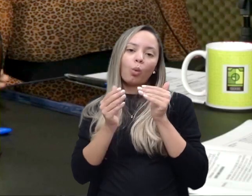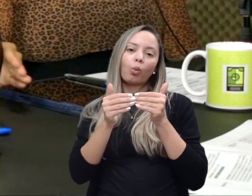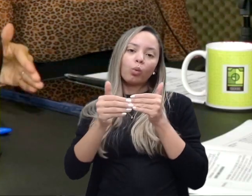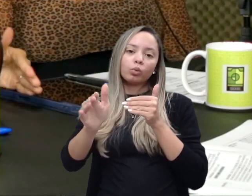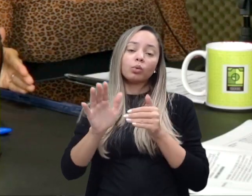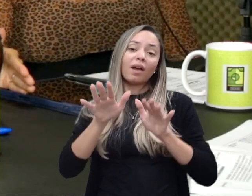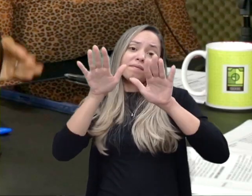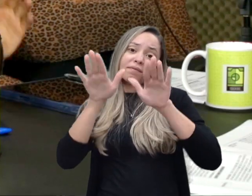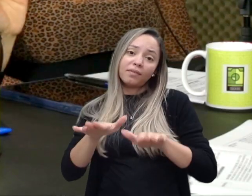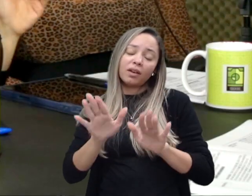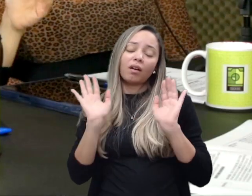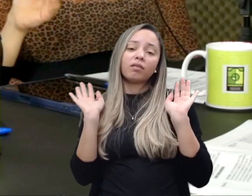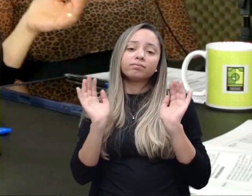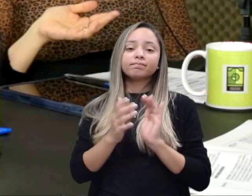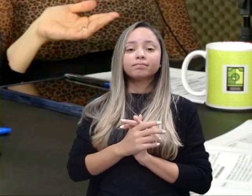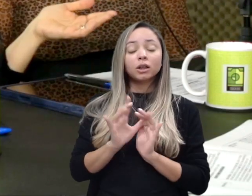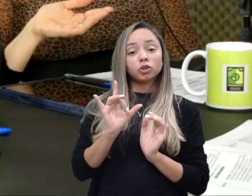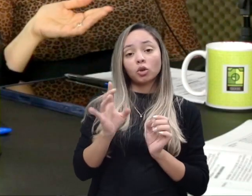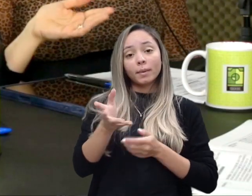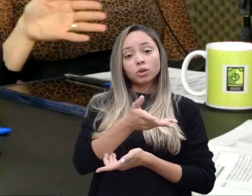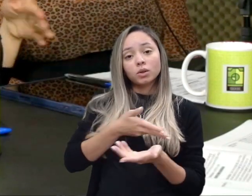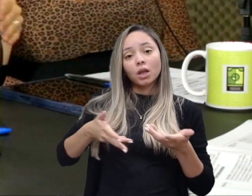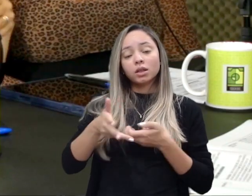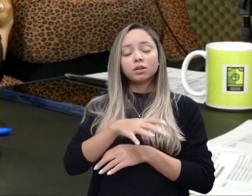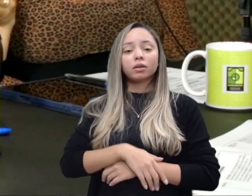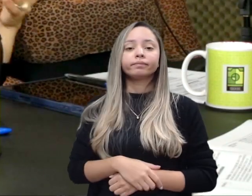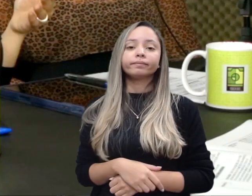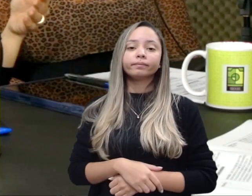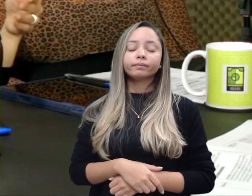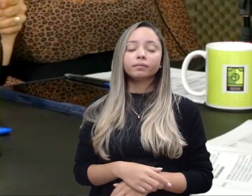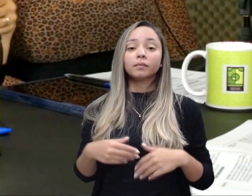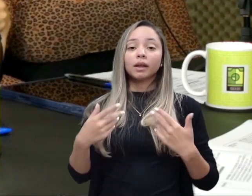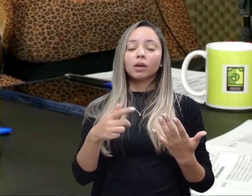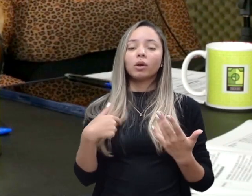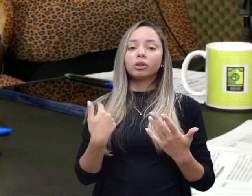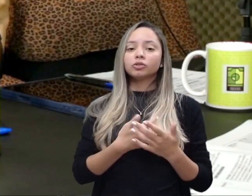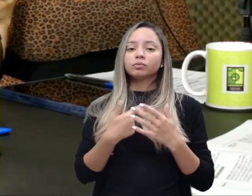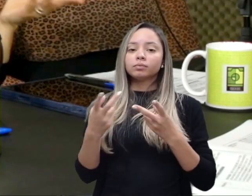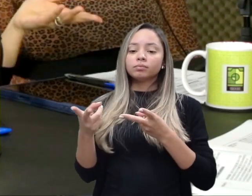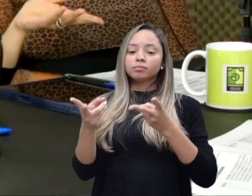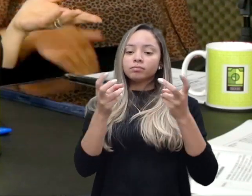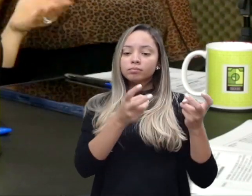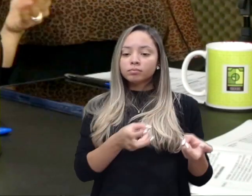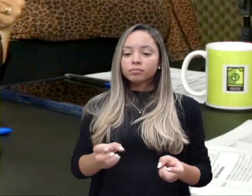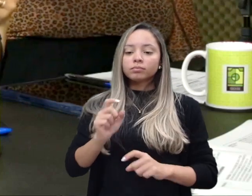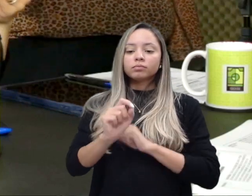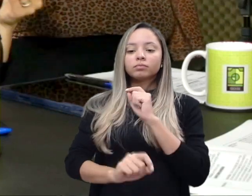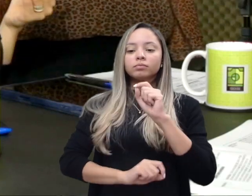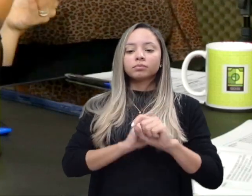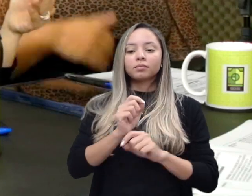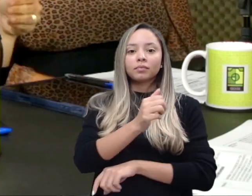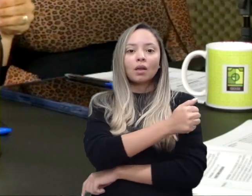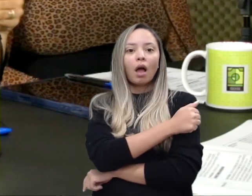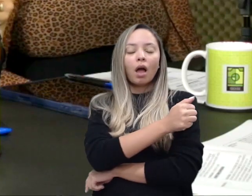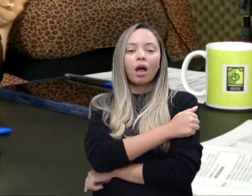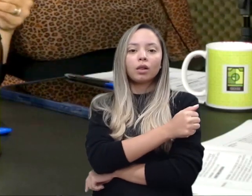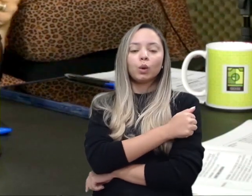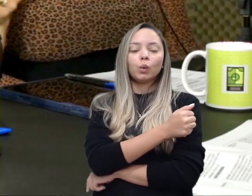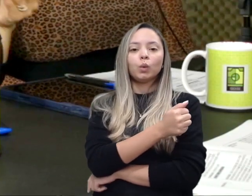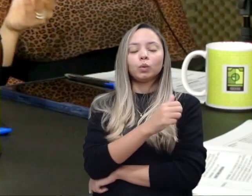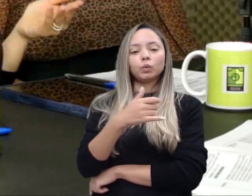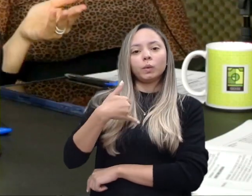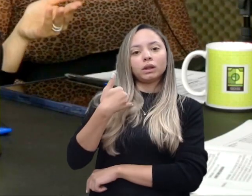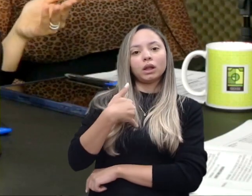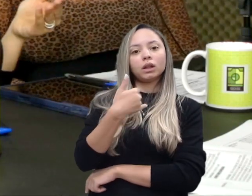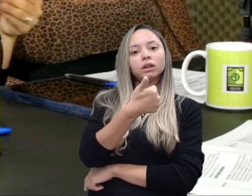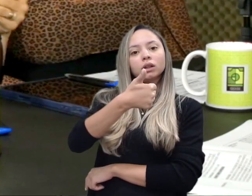vai ficar aqui para socializar. Aí a gente encontrava pessoas, Grandões, alunos né? com, sei lá, 15